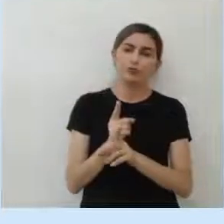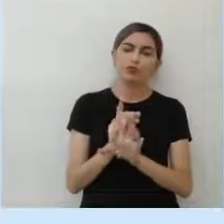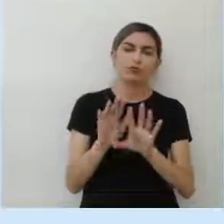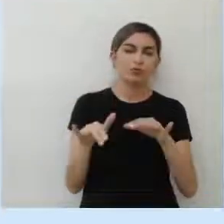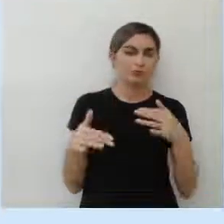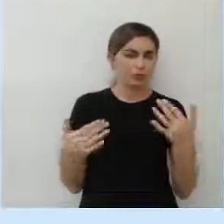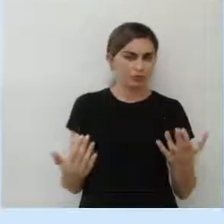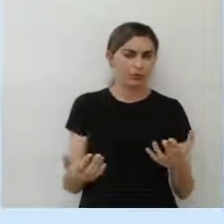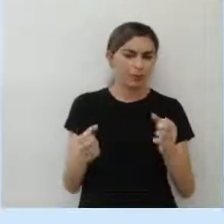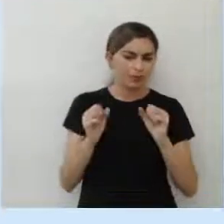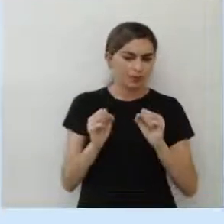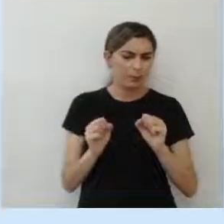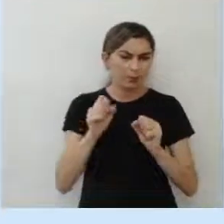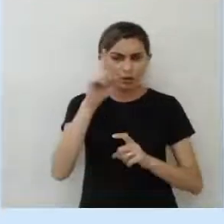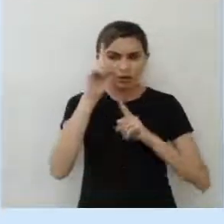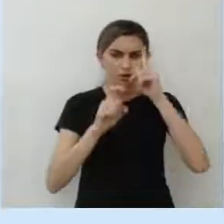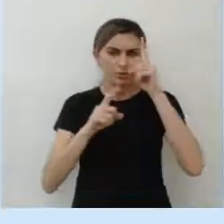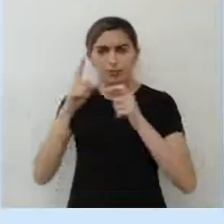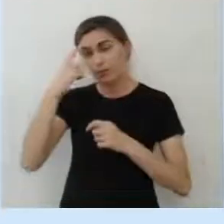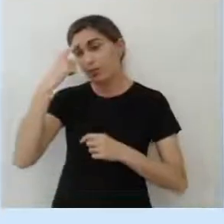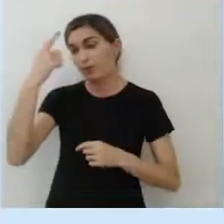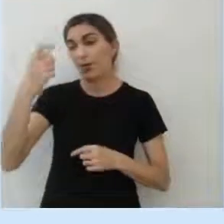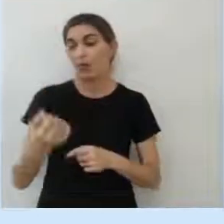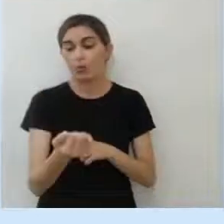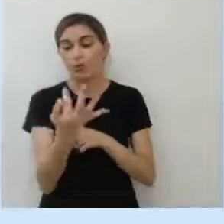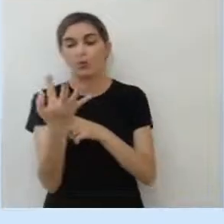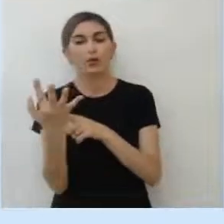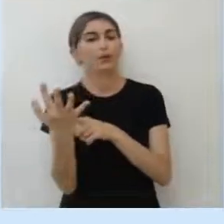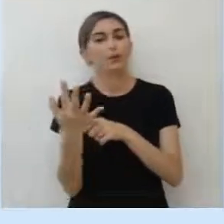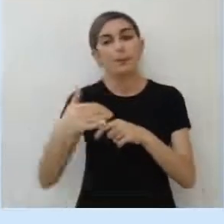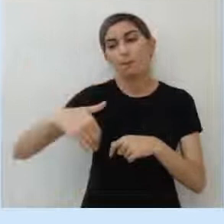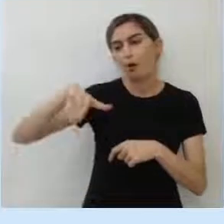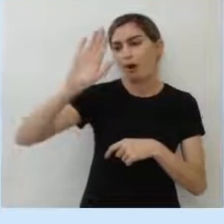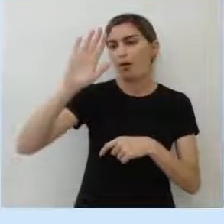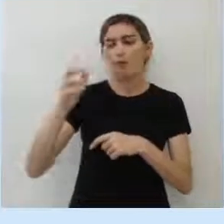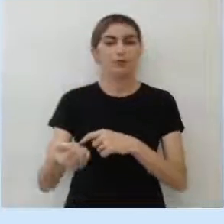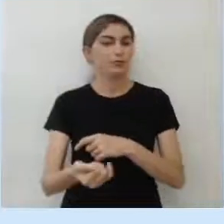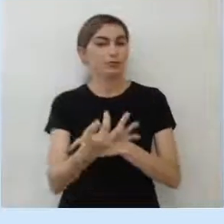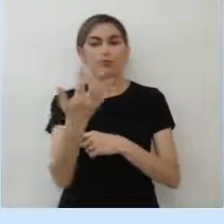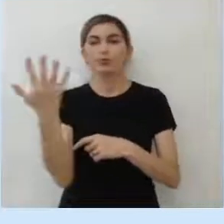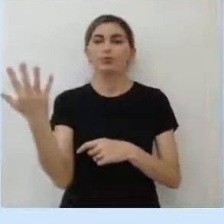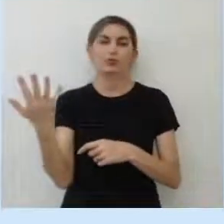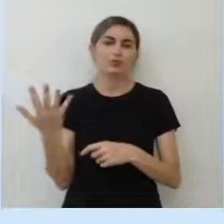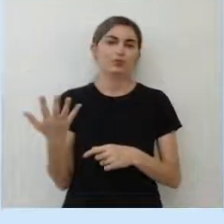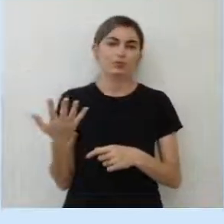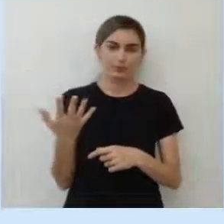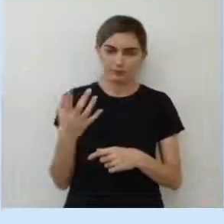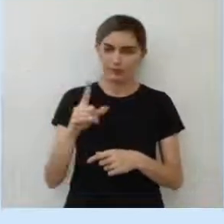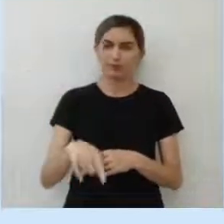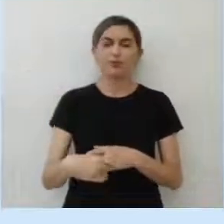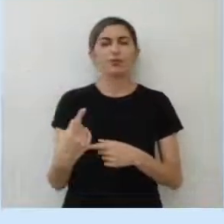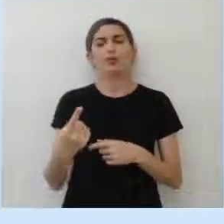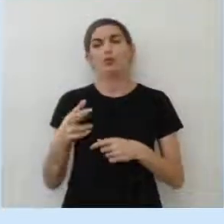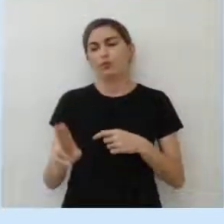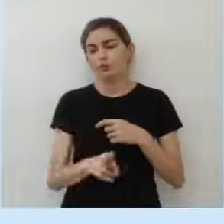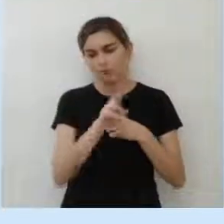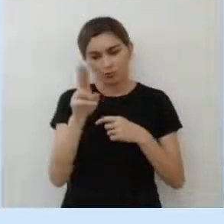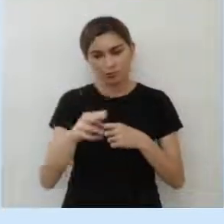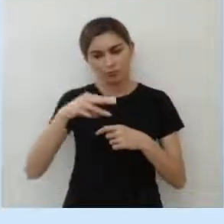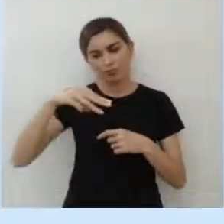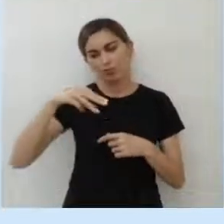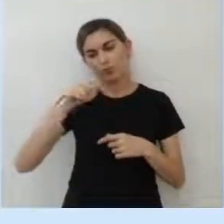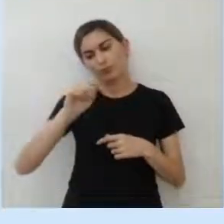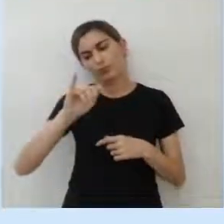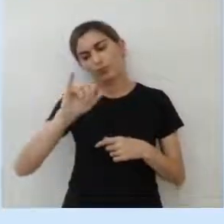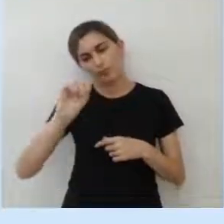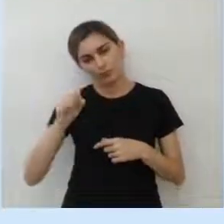Então, para poder expressar essa ideia de quantidade, né? Essa ideia de intensidade, a gente usa o mais